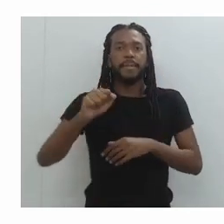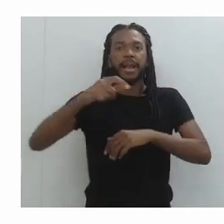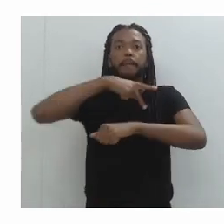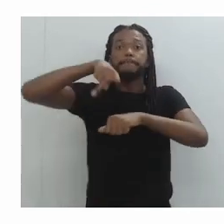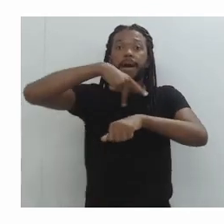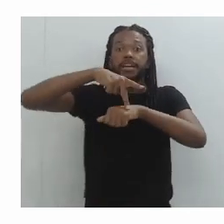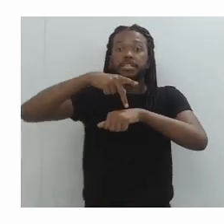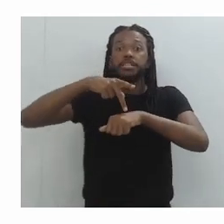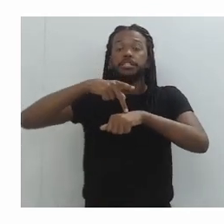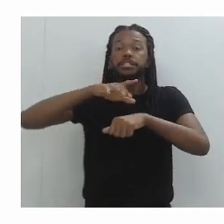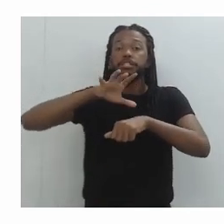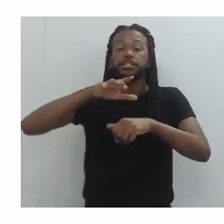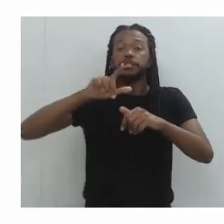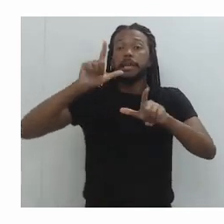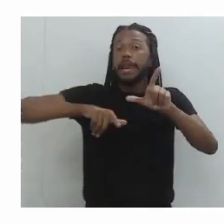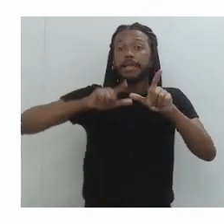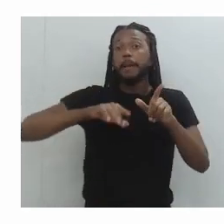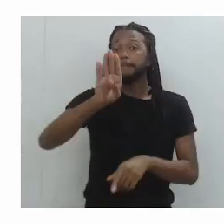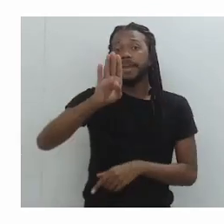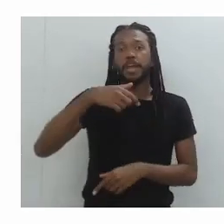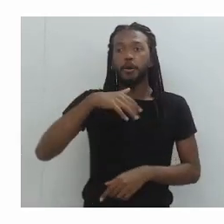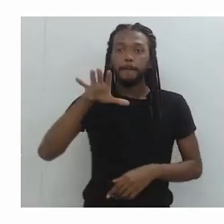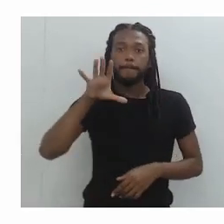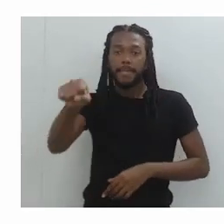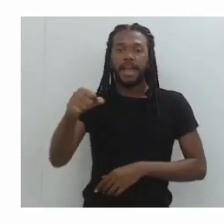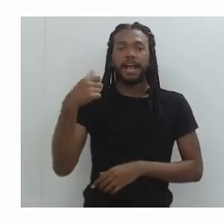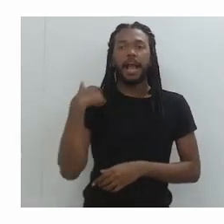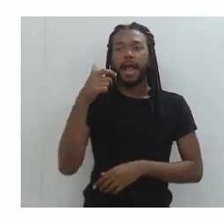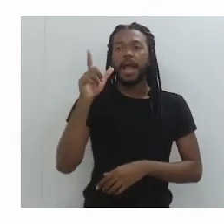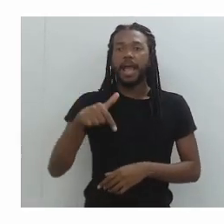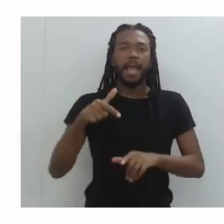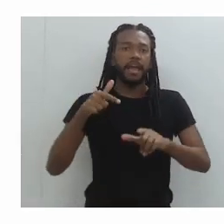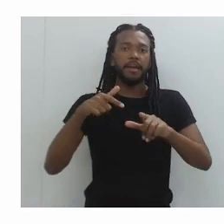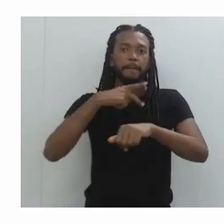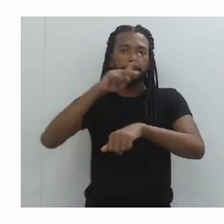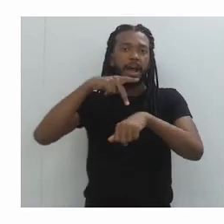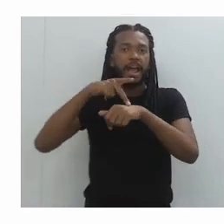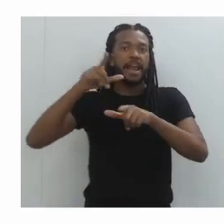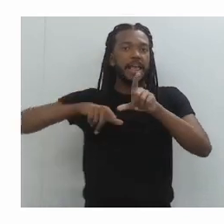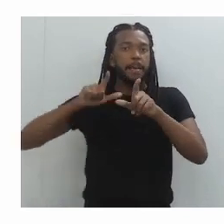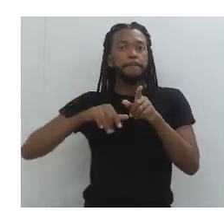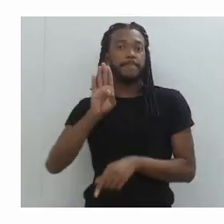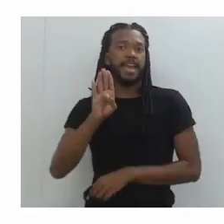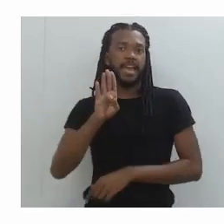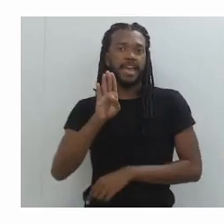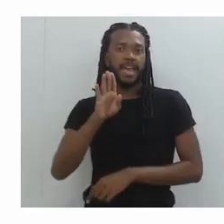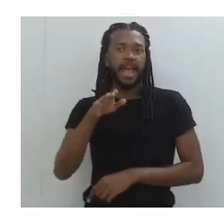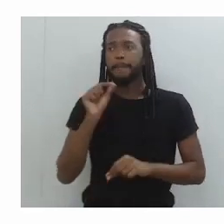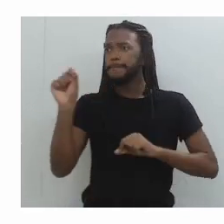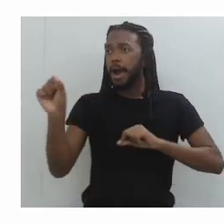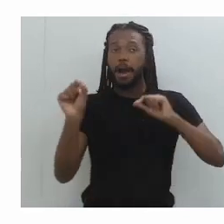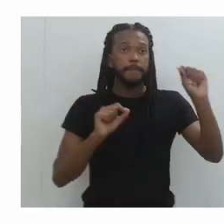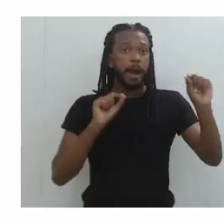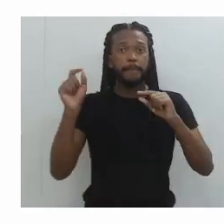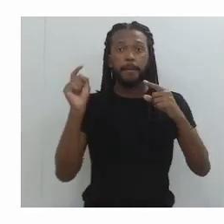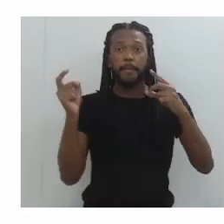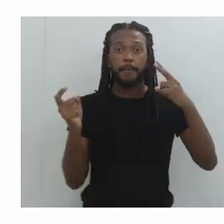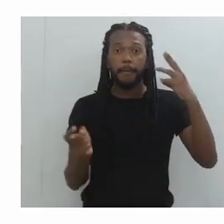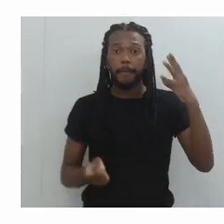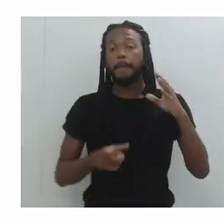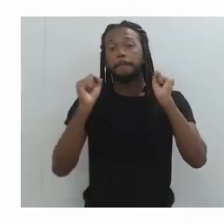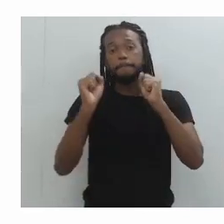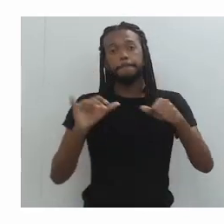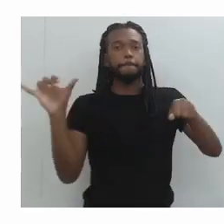país com letra B, então se eu pego a pessoa, ela tem que dizer um país com a letra B. E aí você pode desenvolver